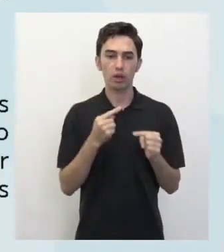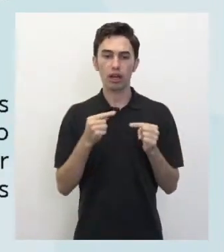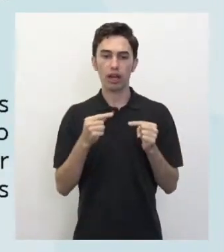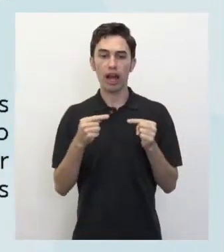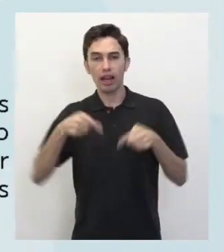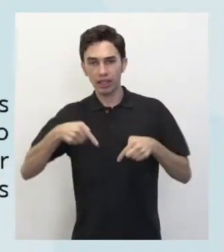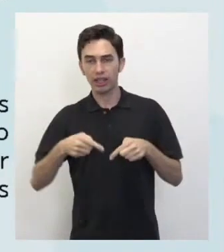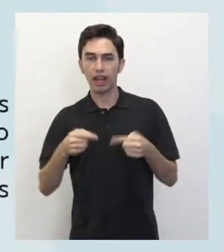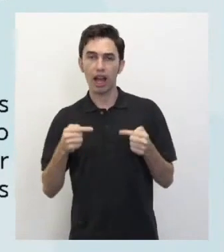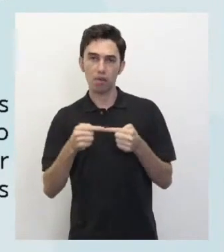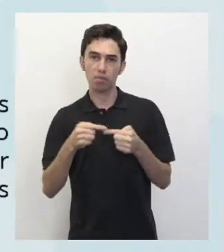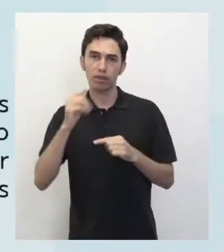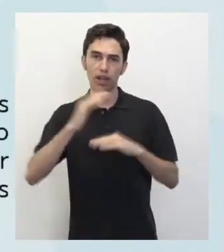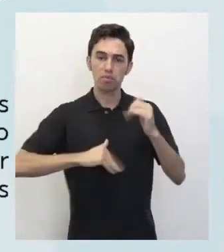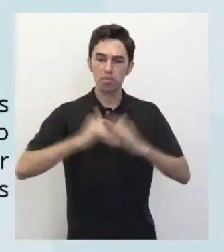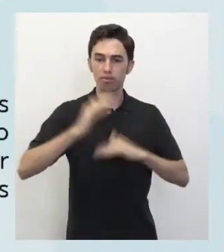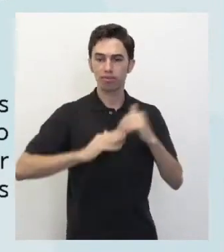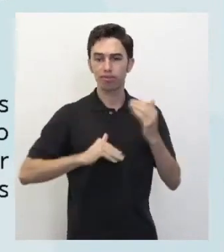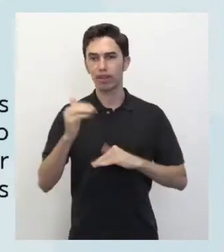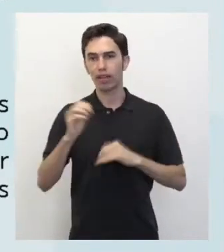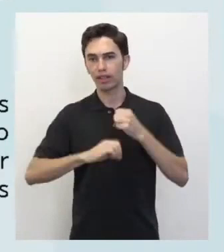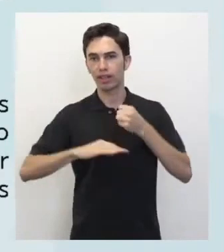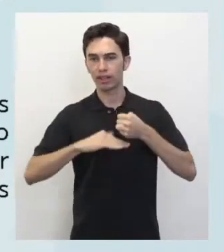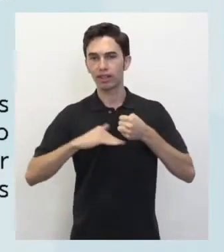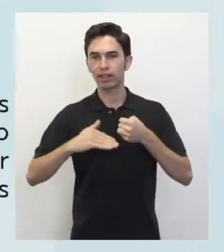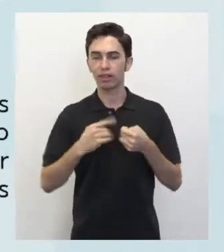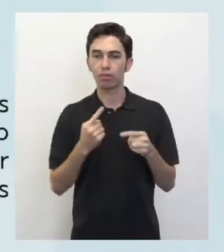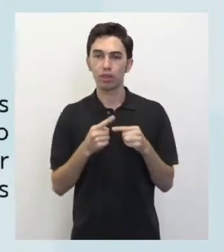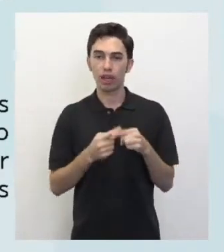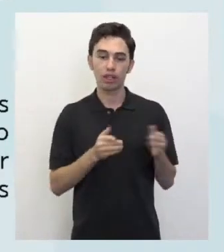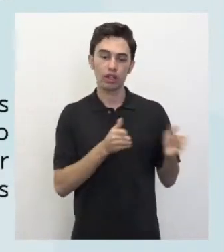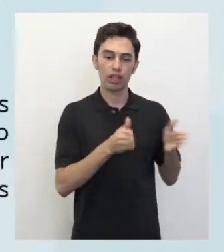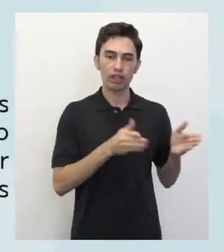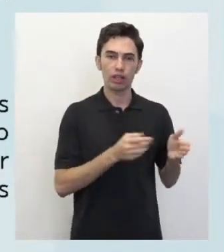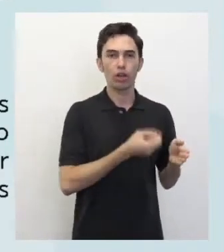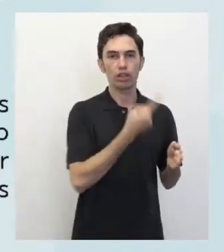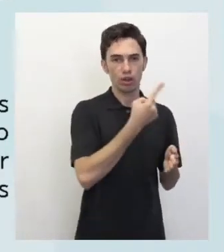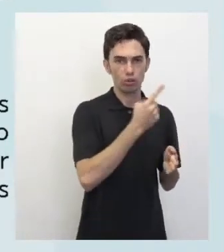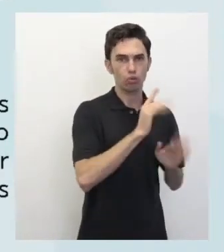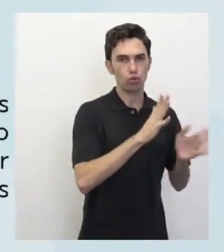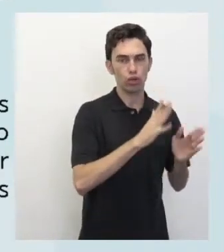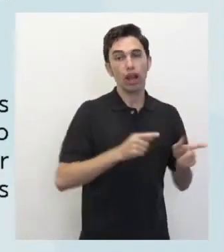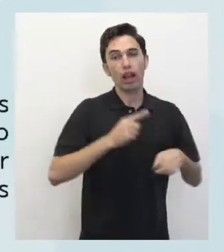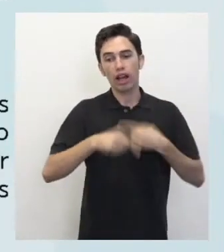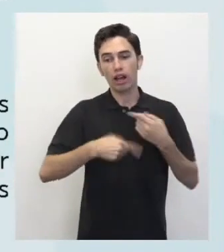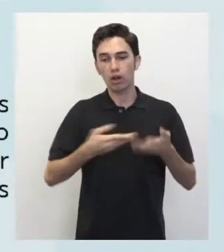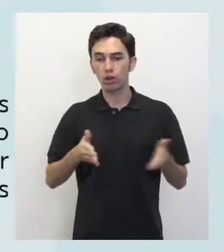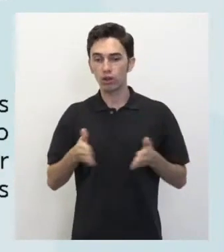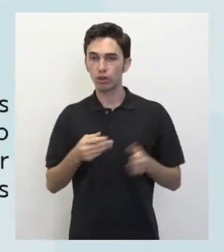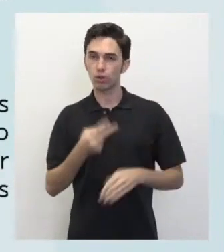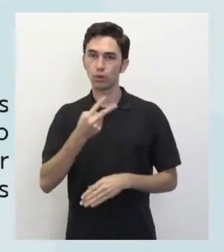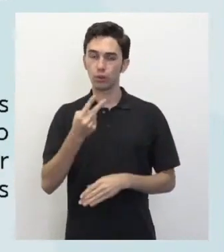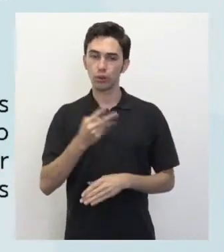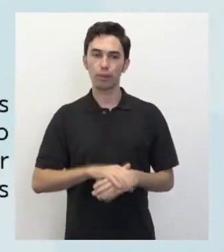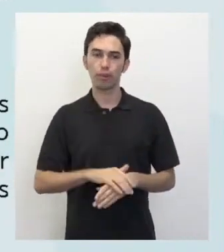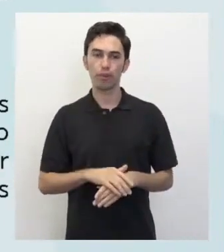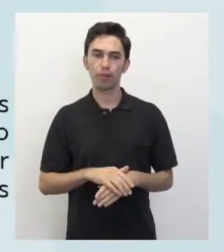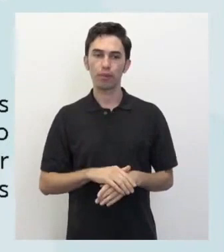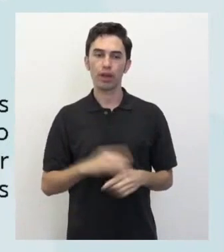sequência 1. Nós estamos hoje na aula 2 da sequência 1. O objetivo que vocês estão vendo lá em cima, o objetivo da aula é promover a leitura de